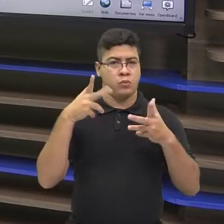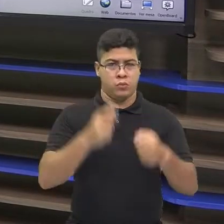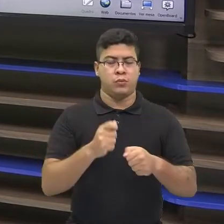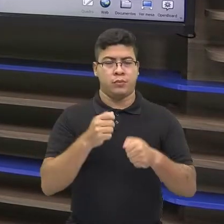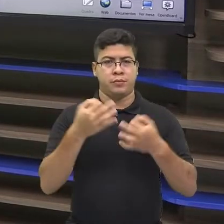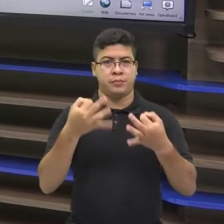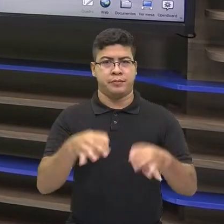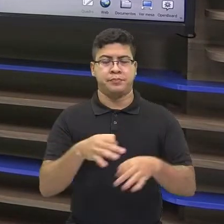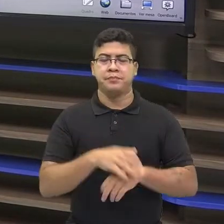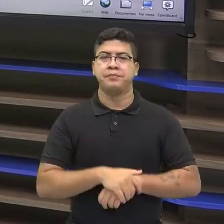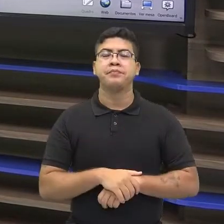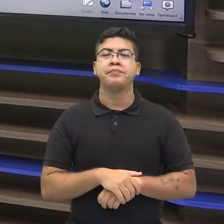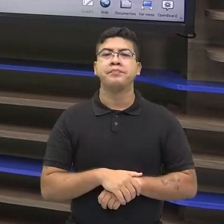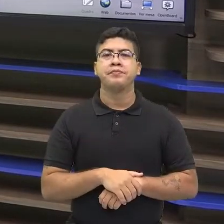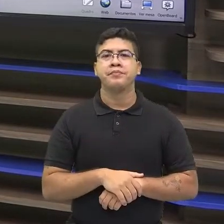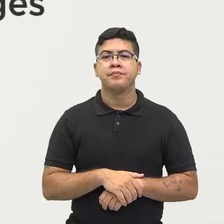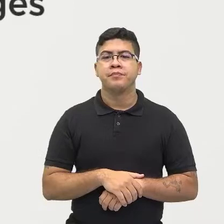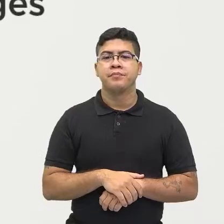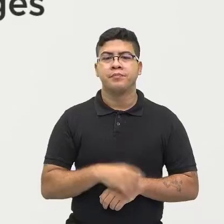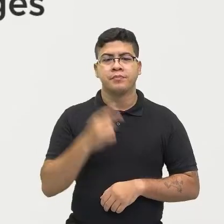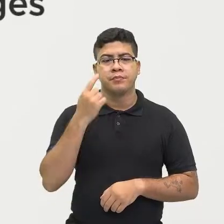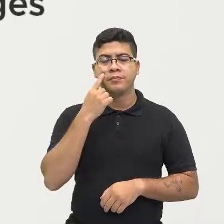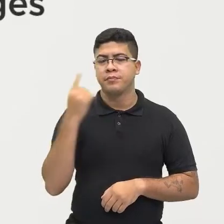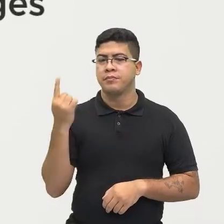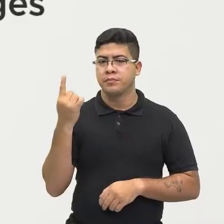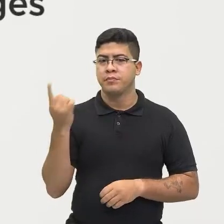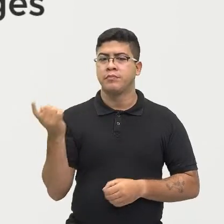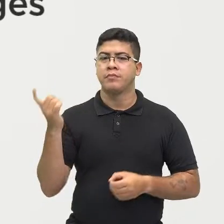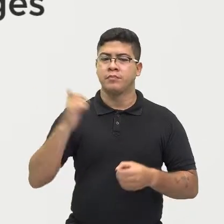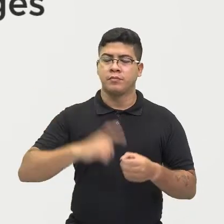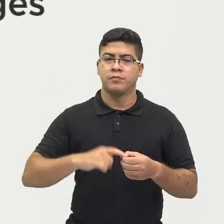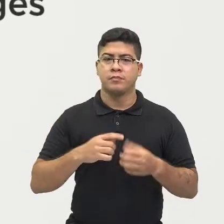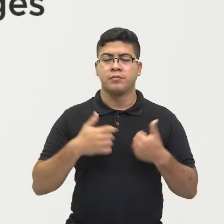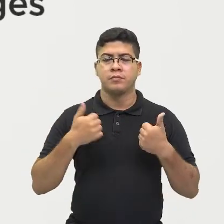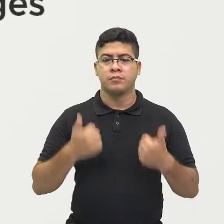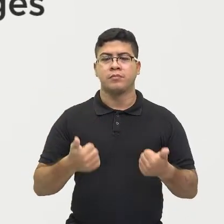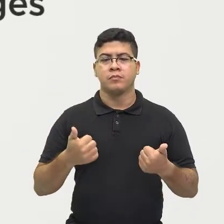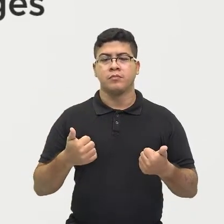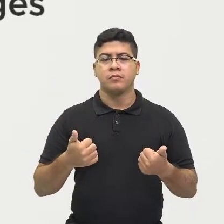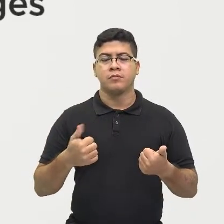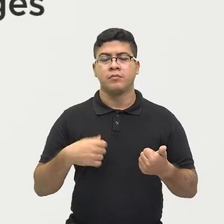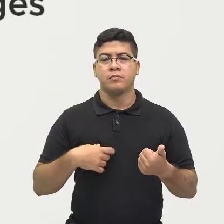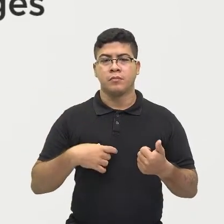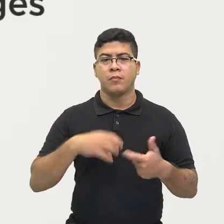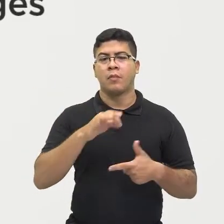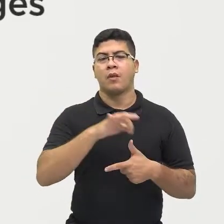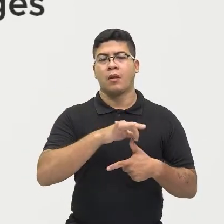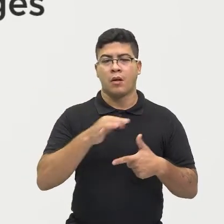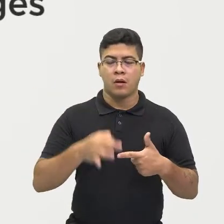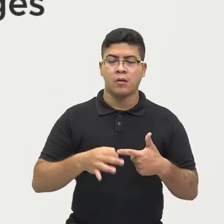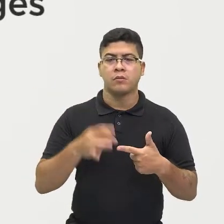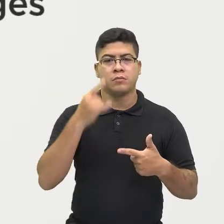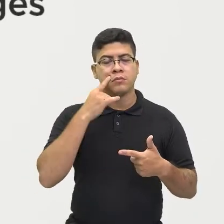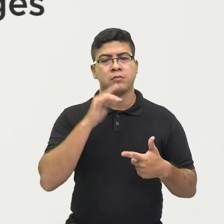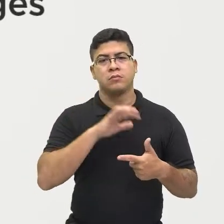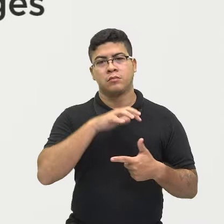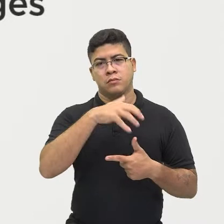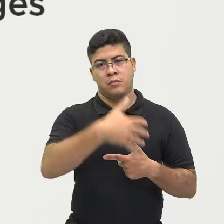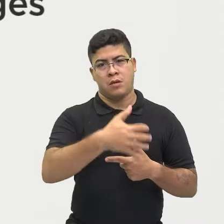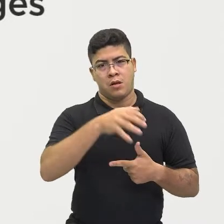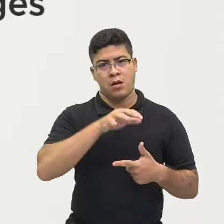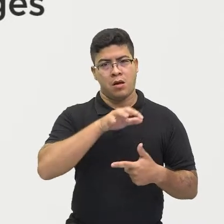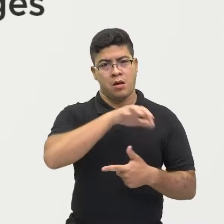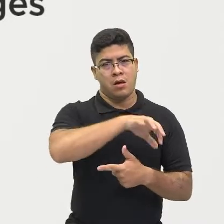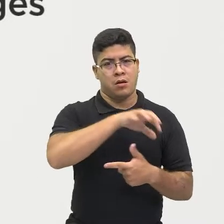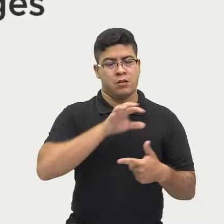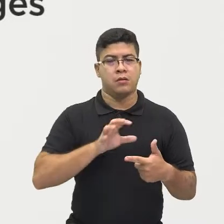ok? Muito bem. Então, olha só a imagem, vamos retomando aí, olha só. Então, elementos geométricos é o que temos aí nessas